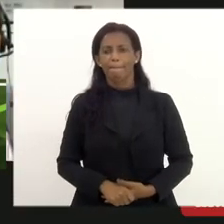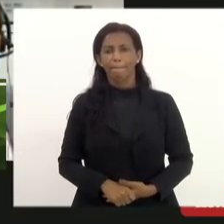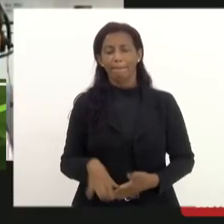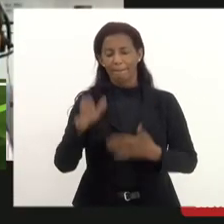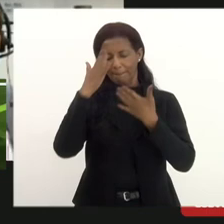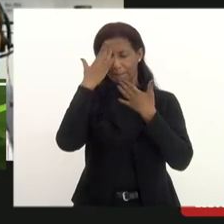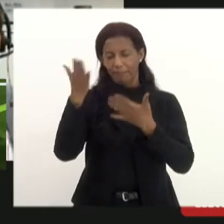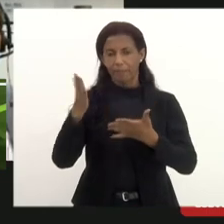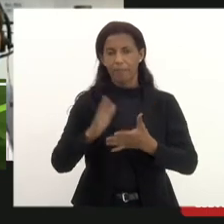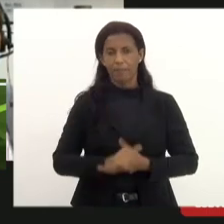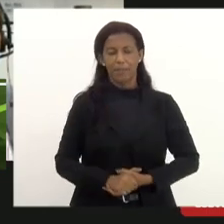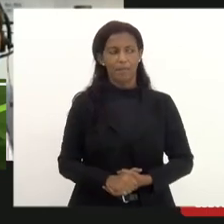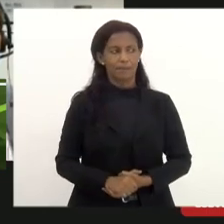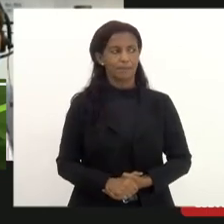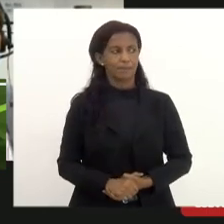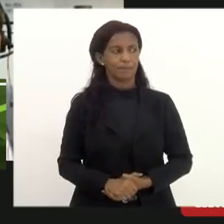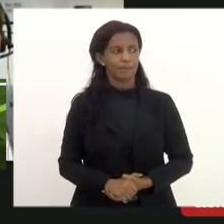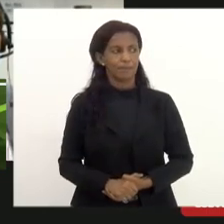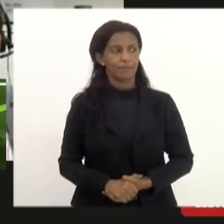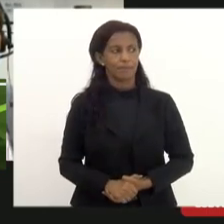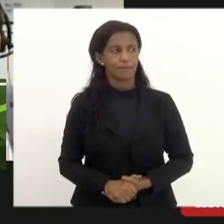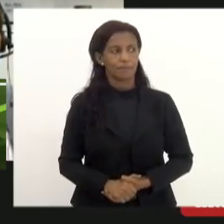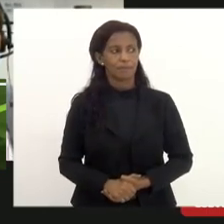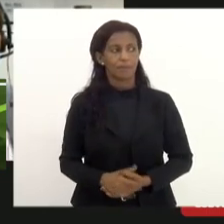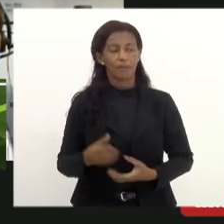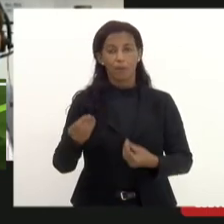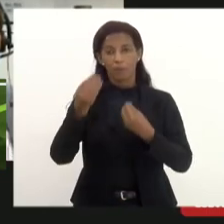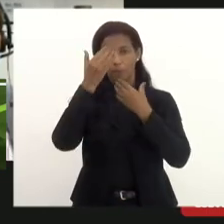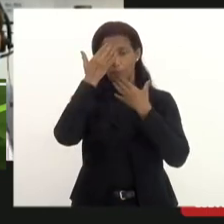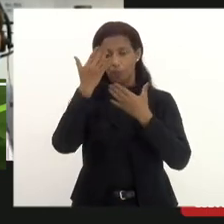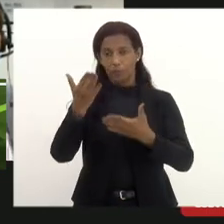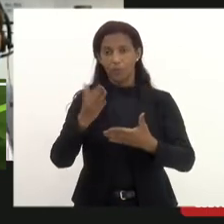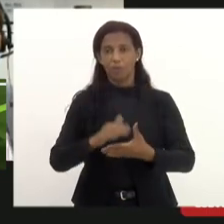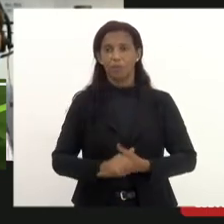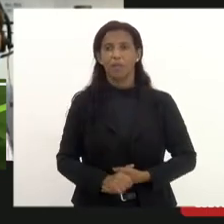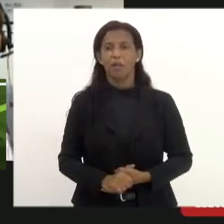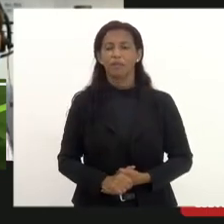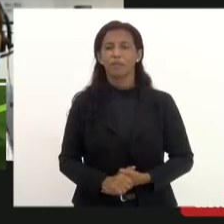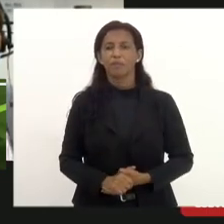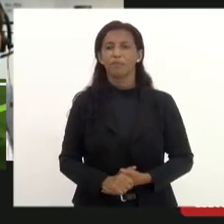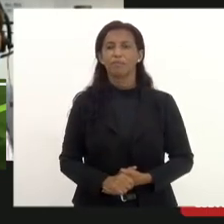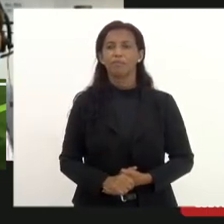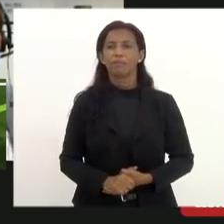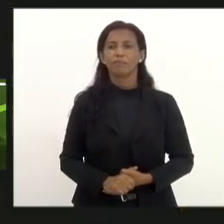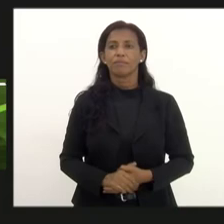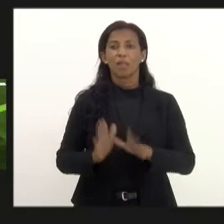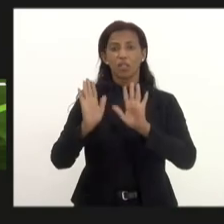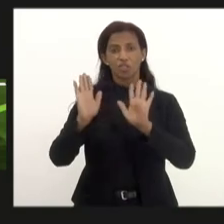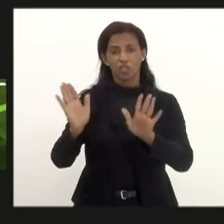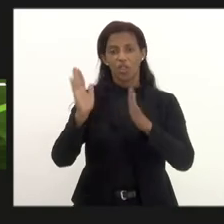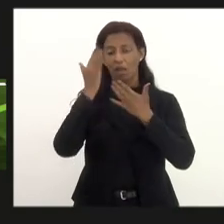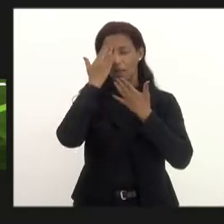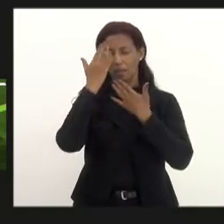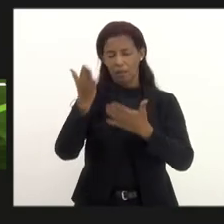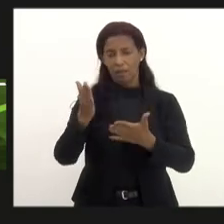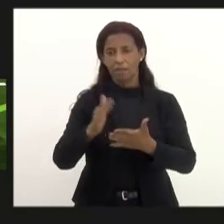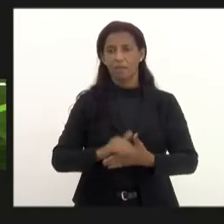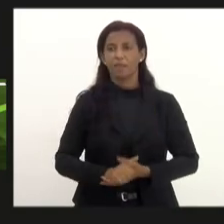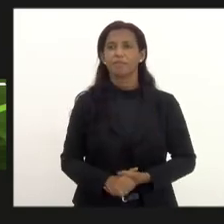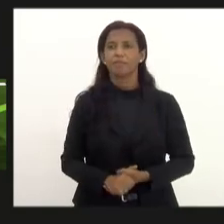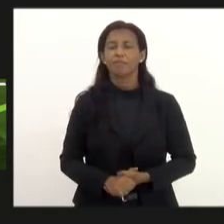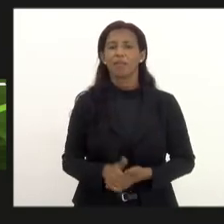Obrigada, doutora Magda. Muito obrigada, já agradecendo aí, né, iniciando pela doutora Magda, também